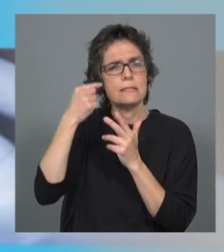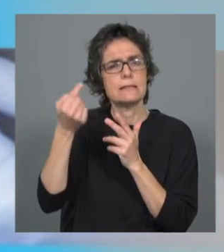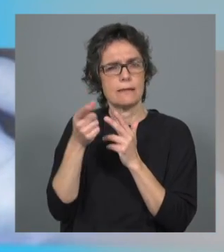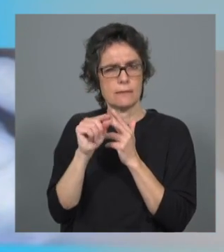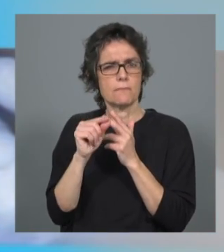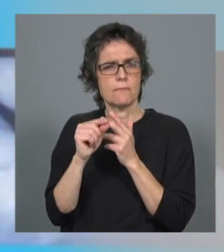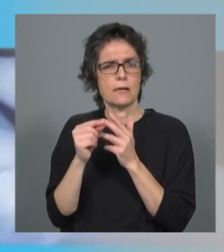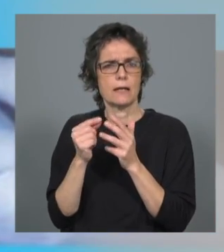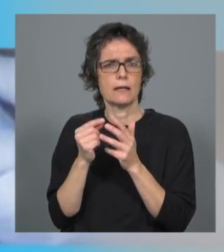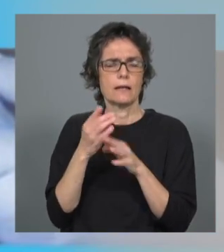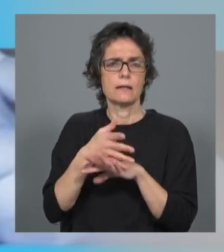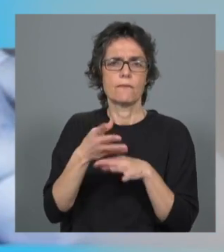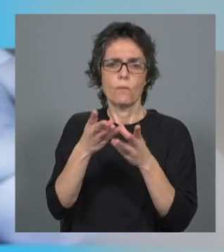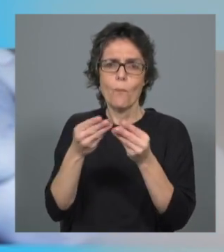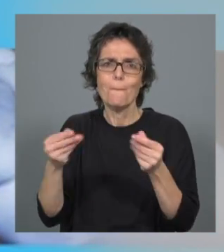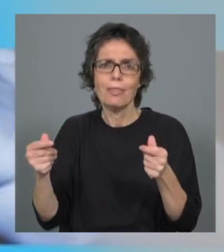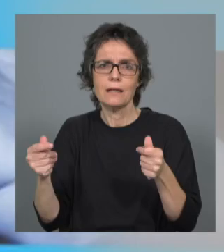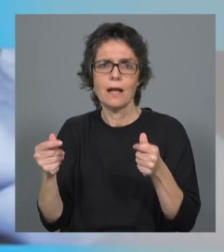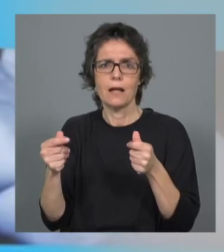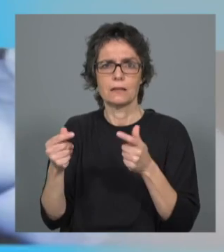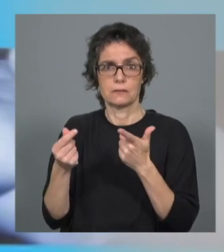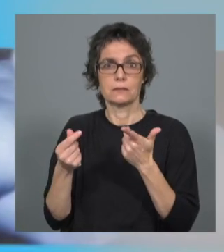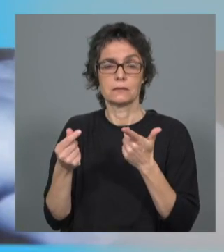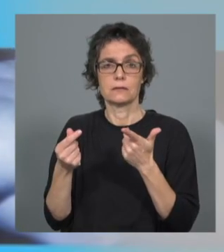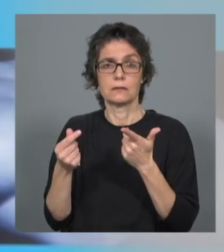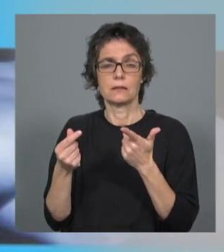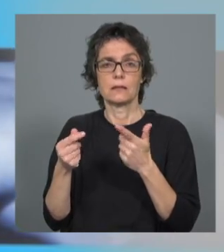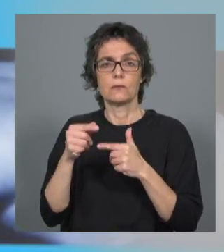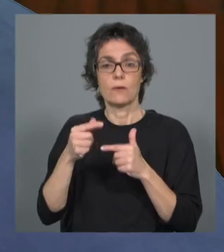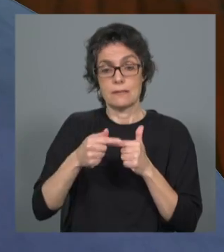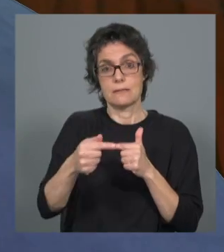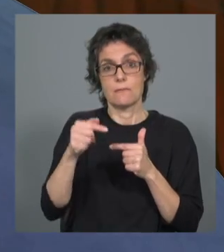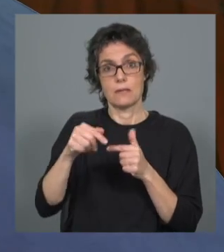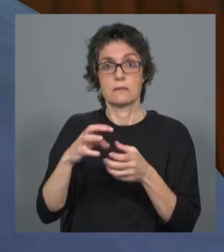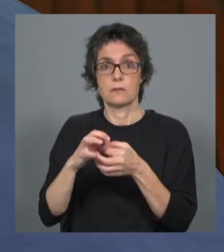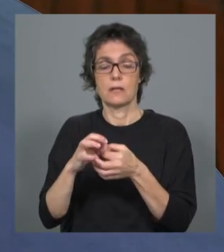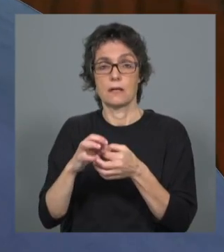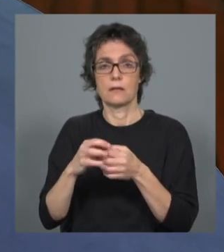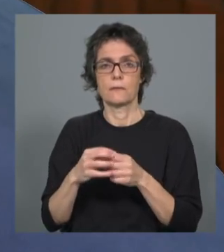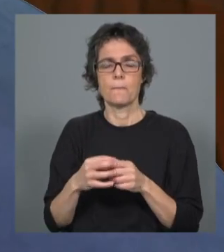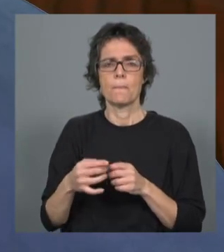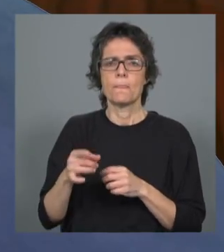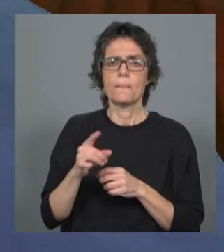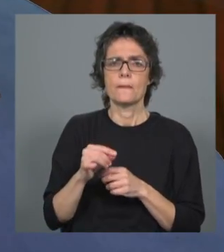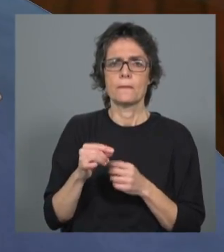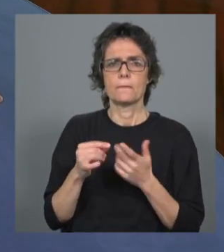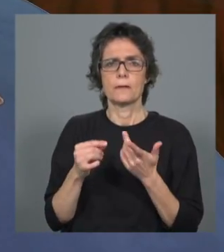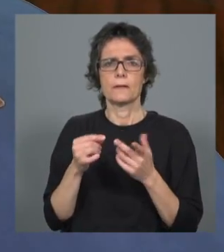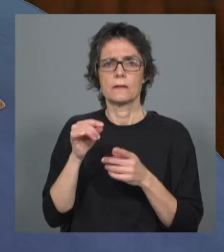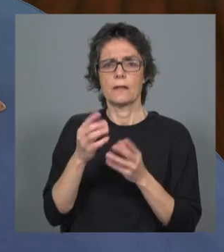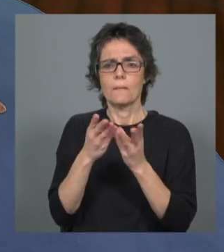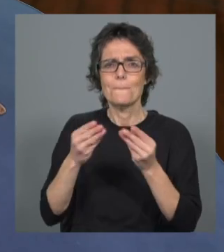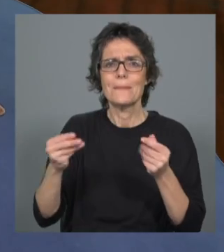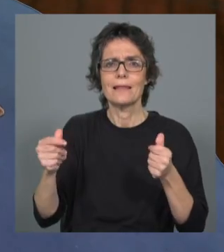foram chegando das escolas, também para esta semana em que estamos, mas em que os alunos e os professores